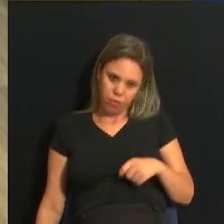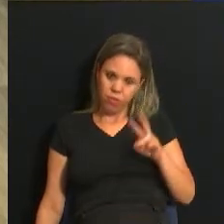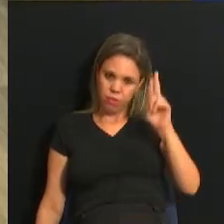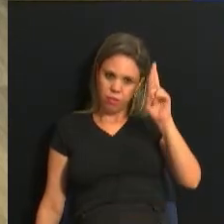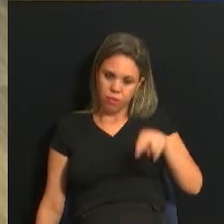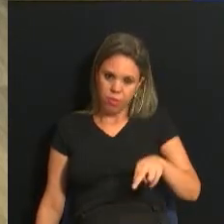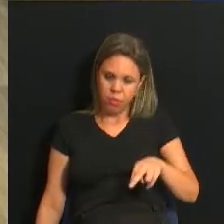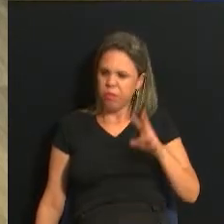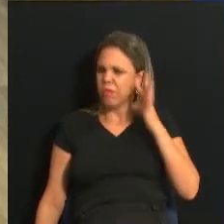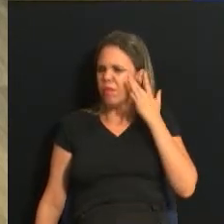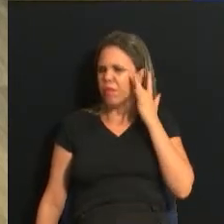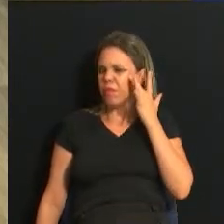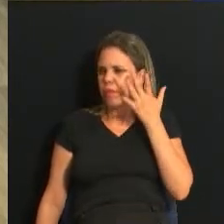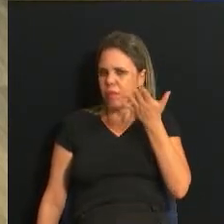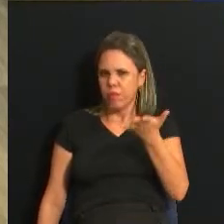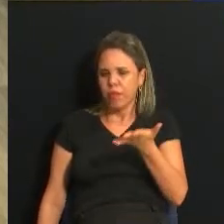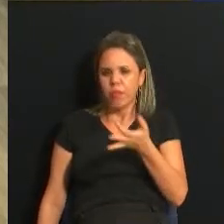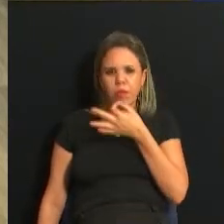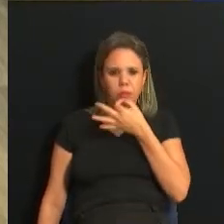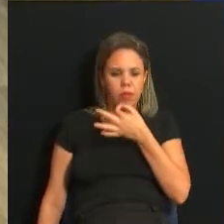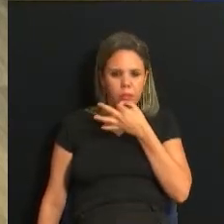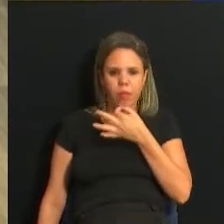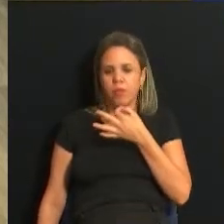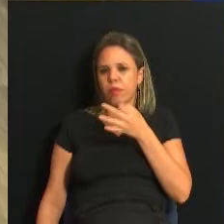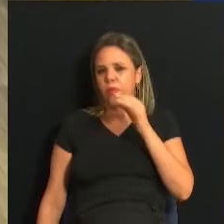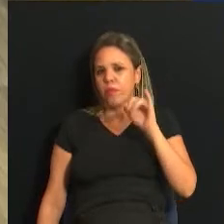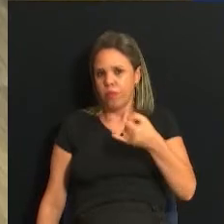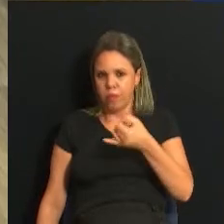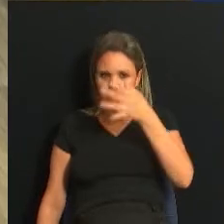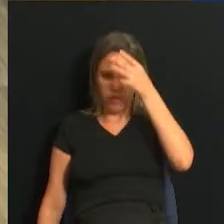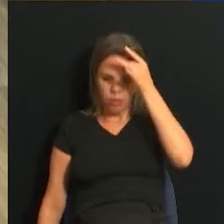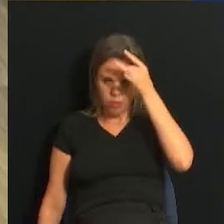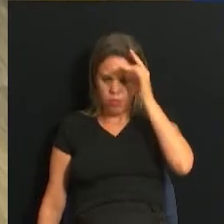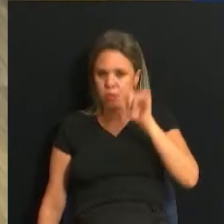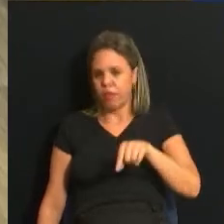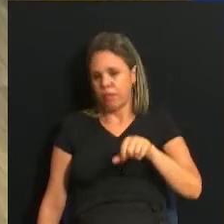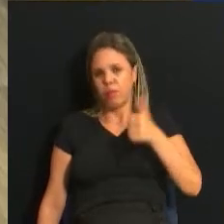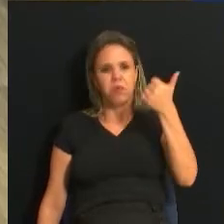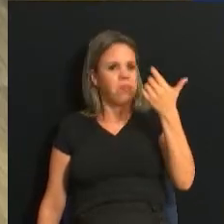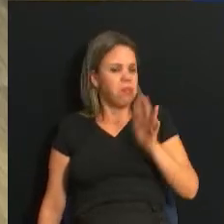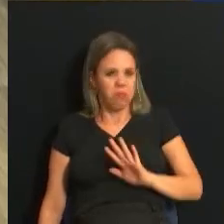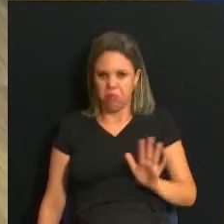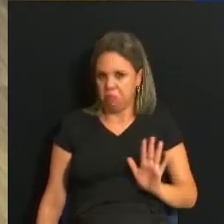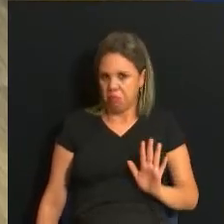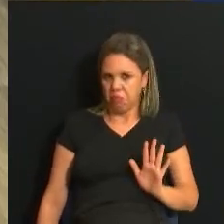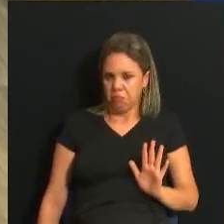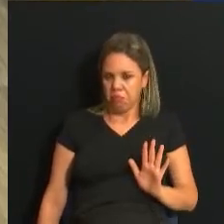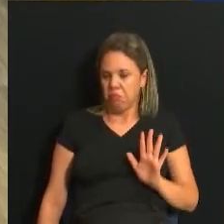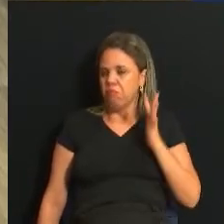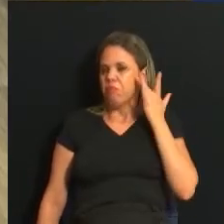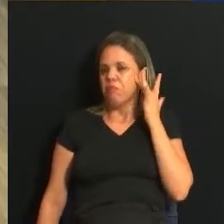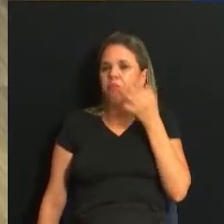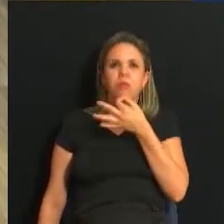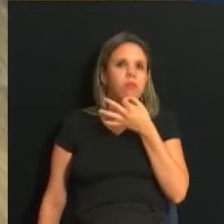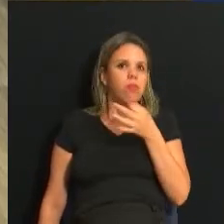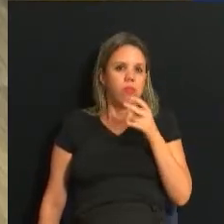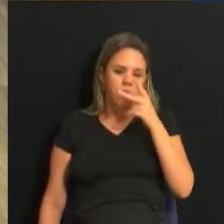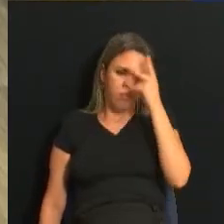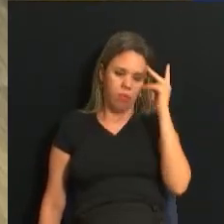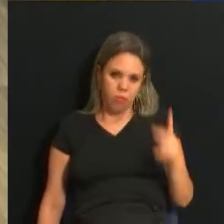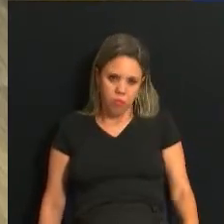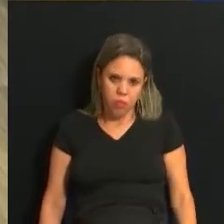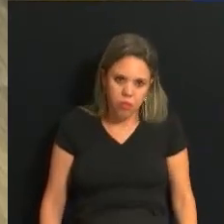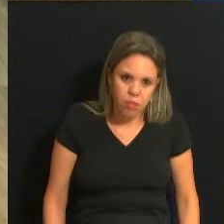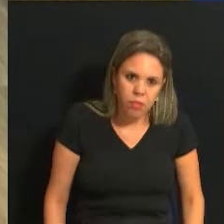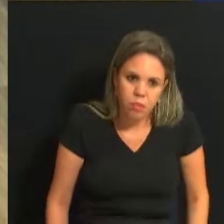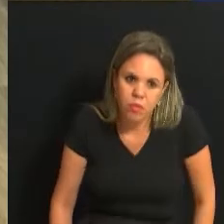você entende que tem como a gente tirar alguma coisa de positivo de tudo isso, ou você entende aquela pessoa que diz, olha, só foi